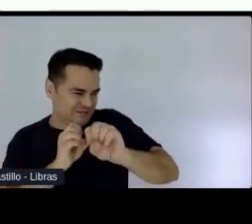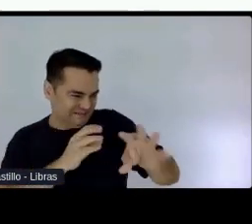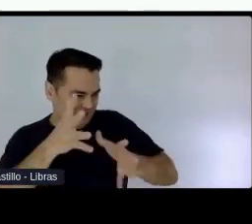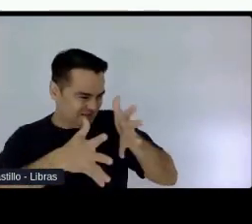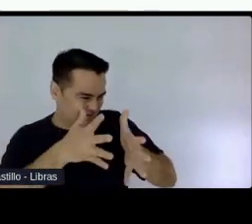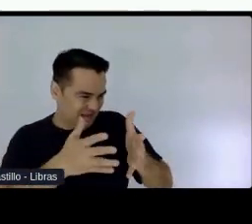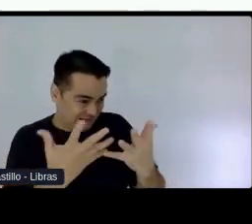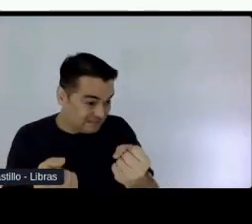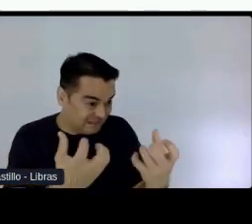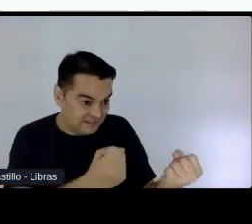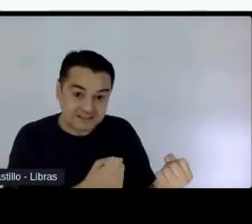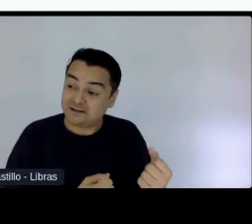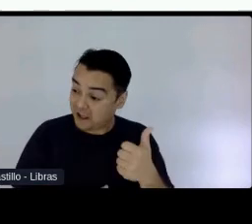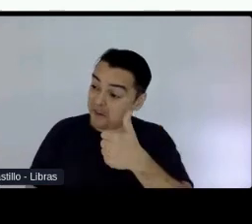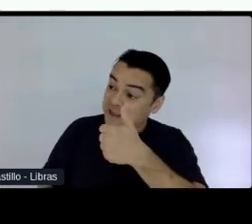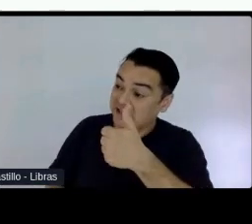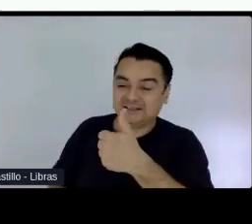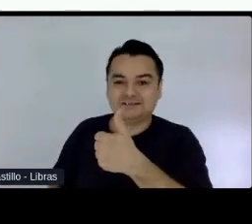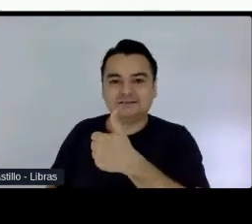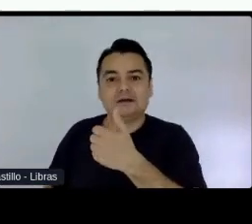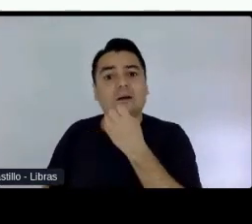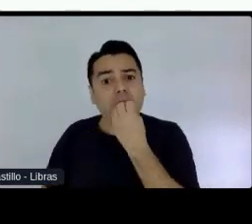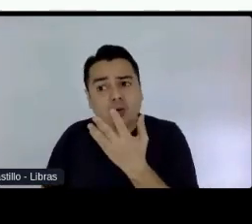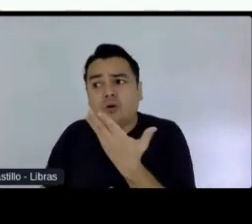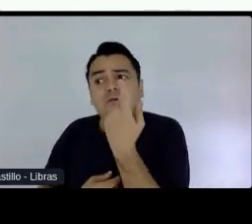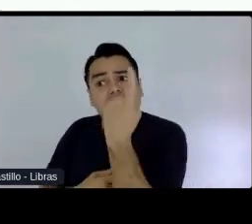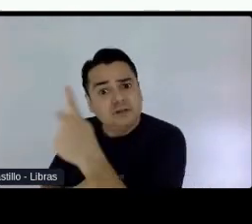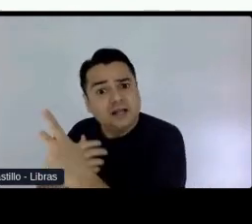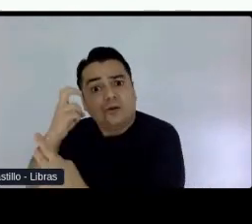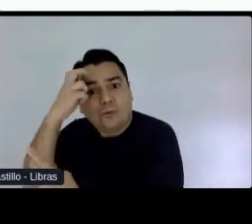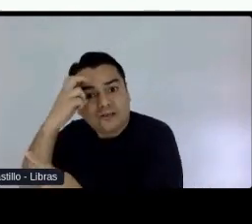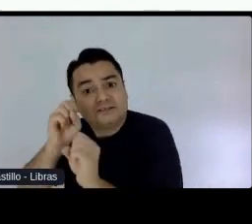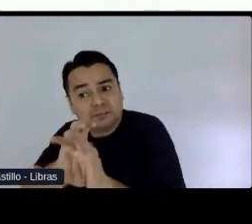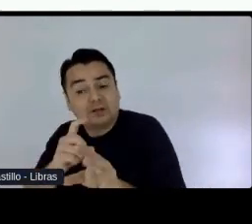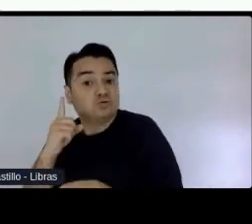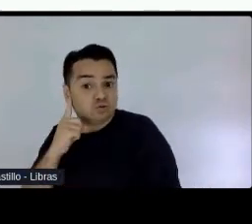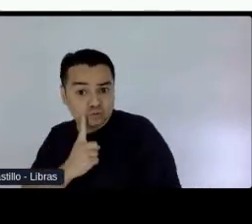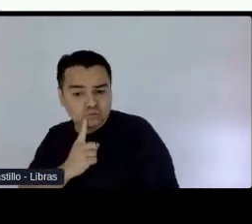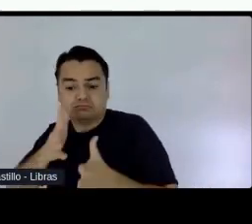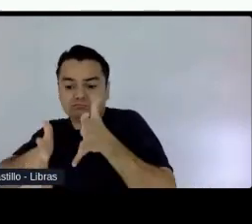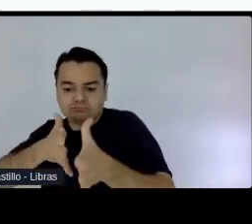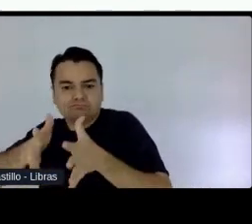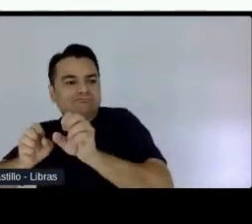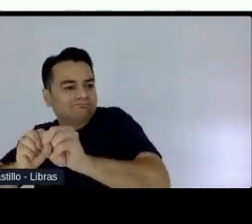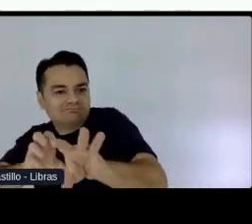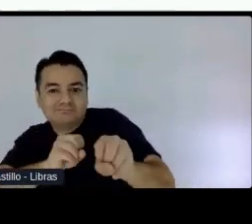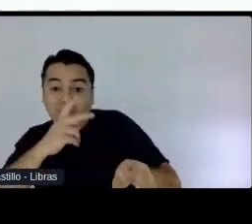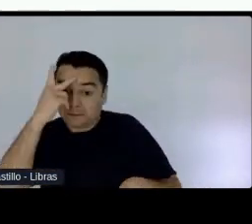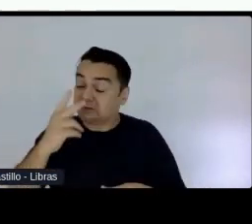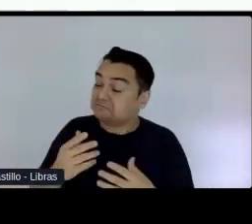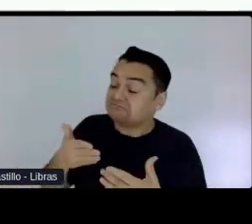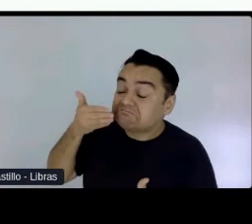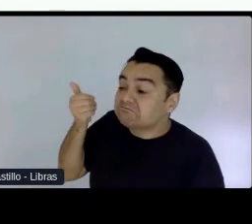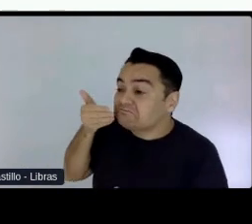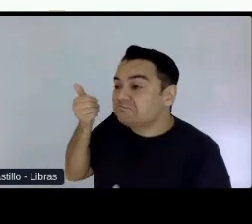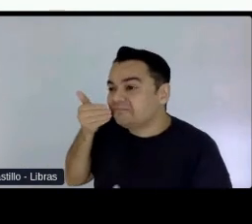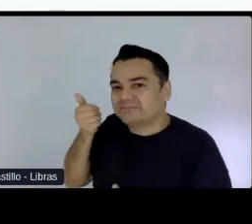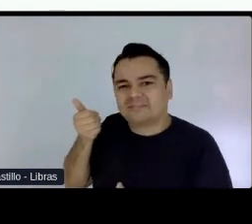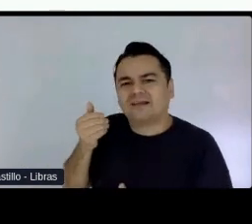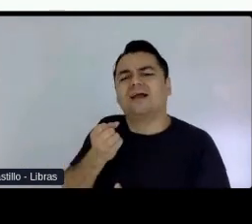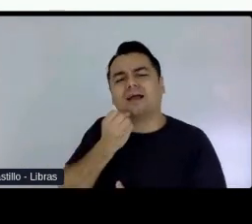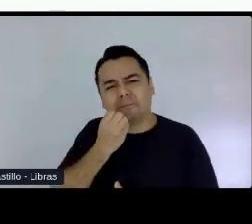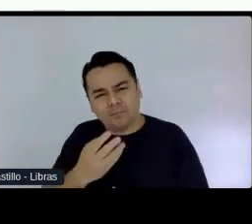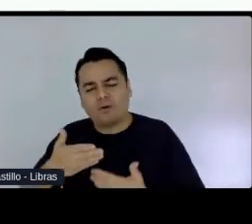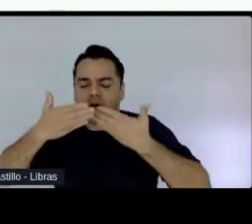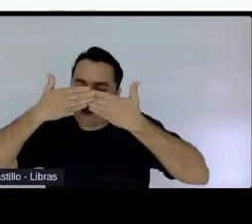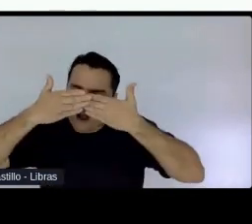né? E isso é extremamente importante. Se abra também para receber esses conhecimentos no dia a dia,